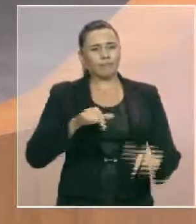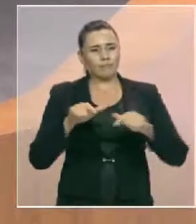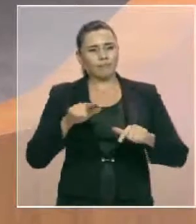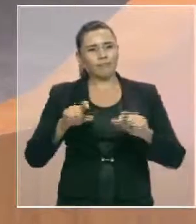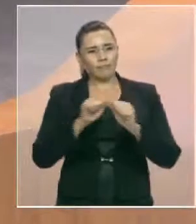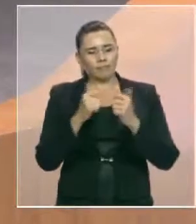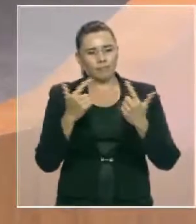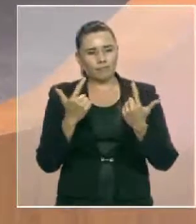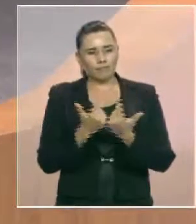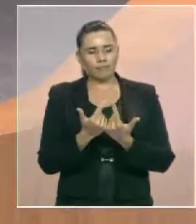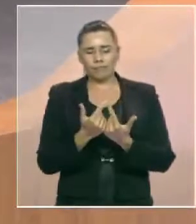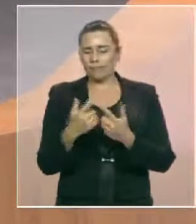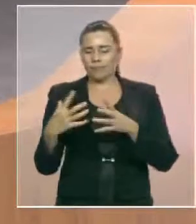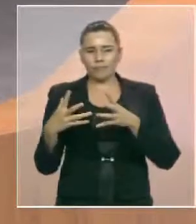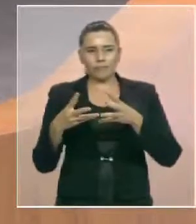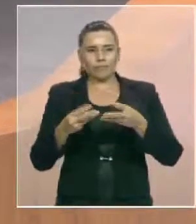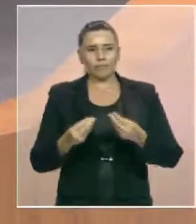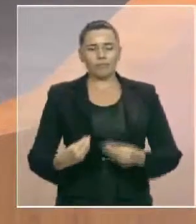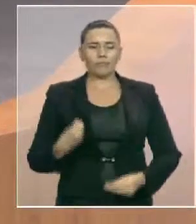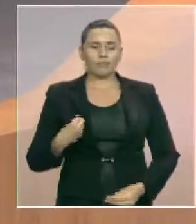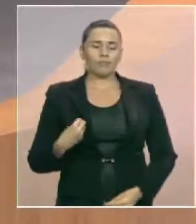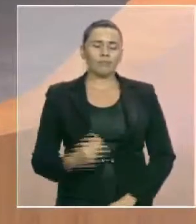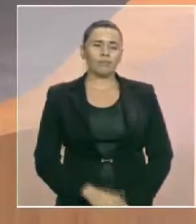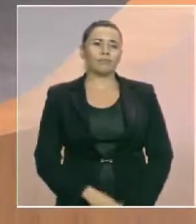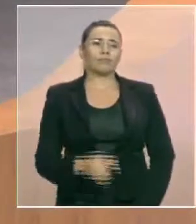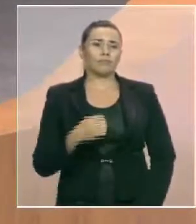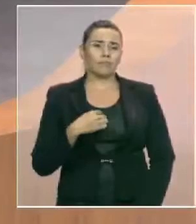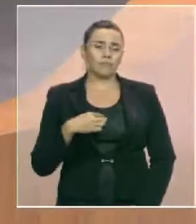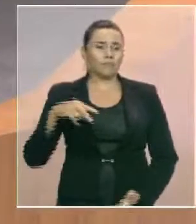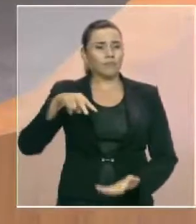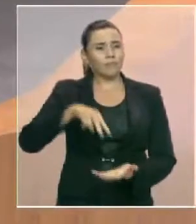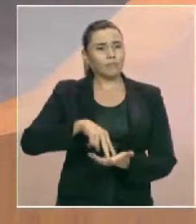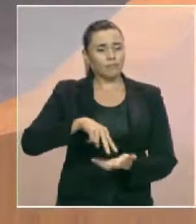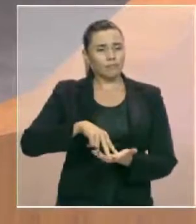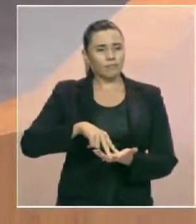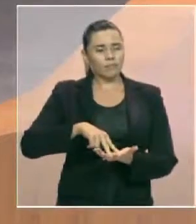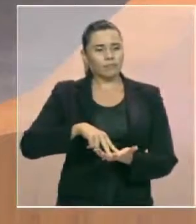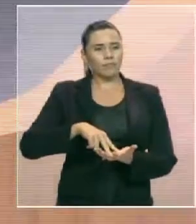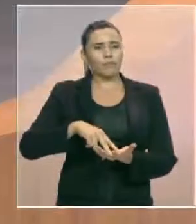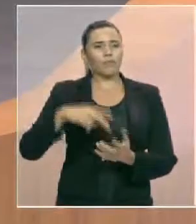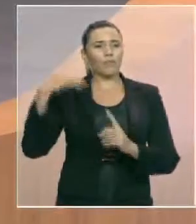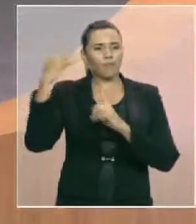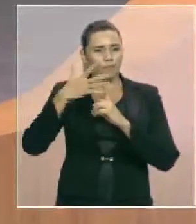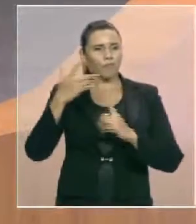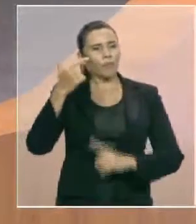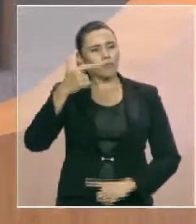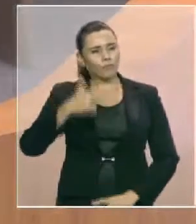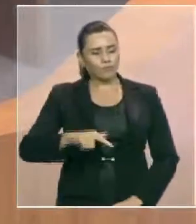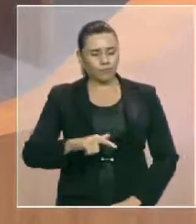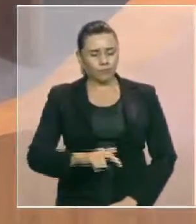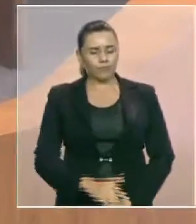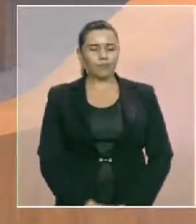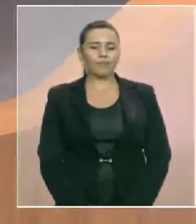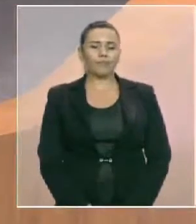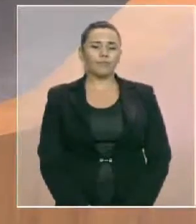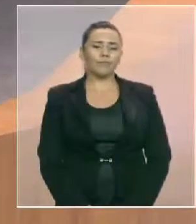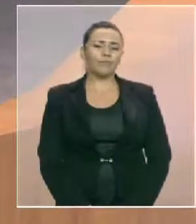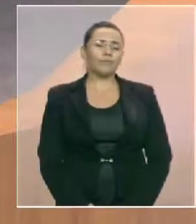senhores. Subo mais uma vez a esta tribuna para discutir